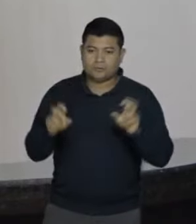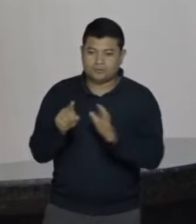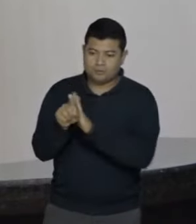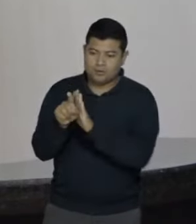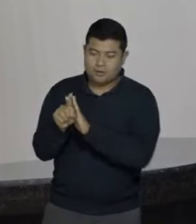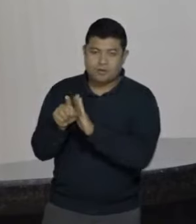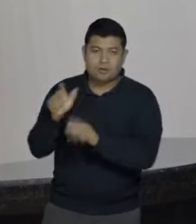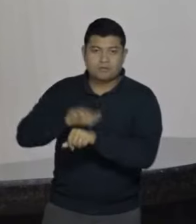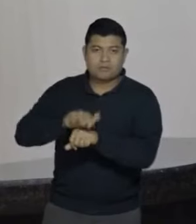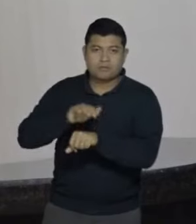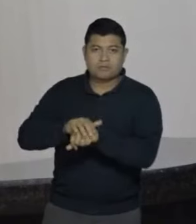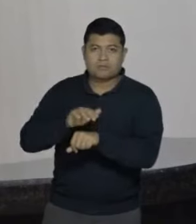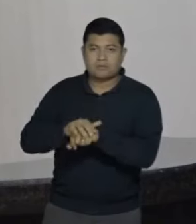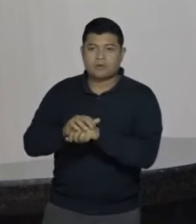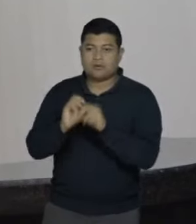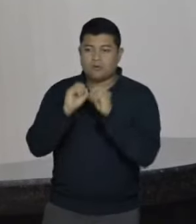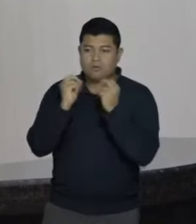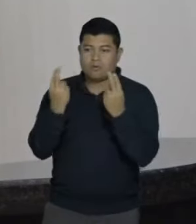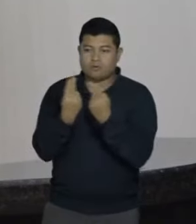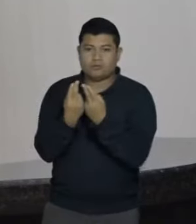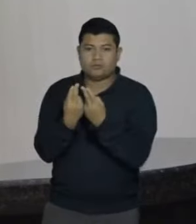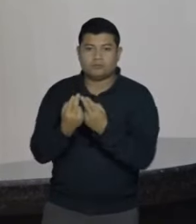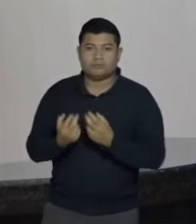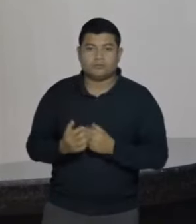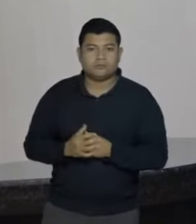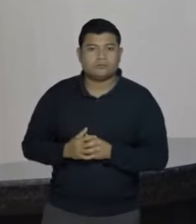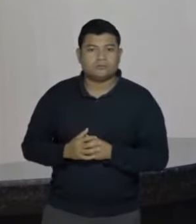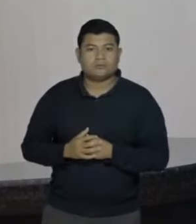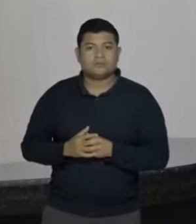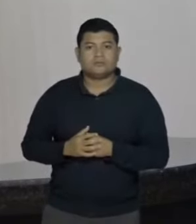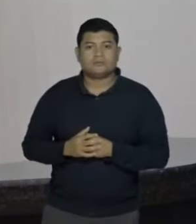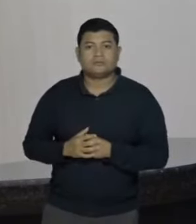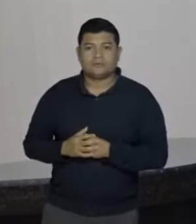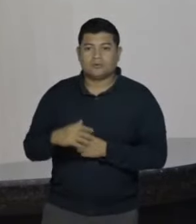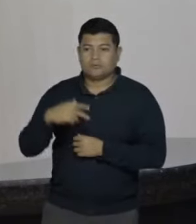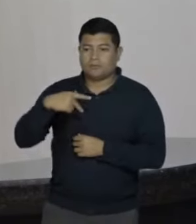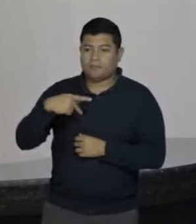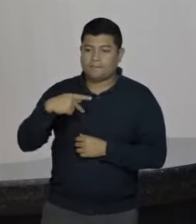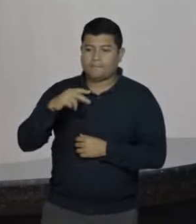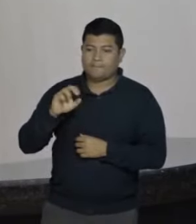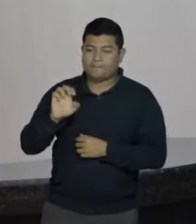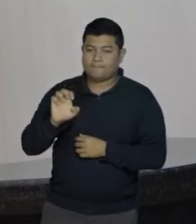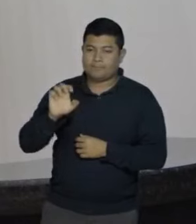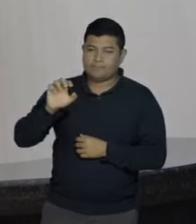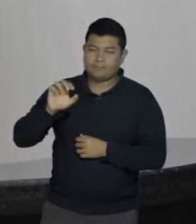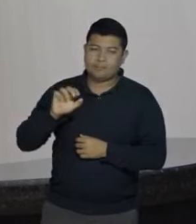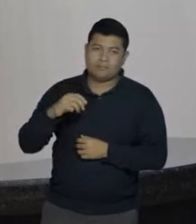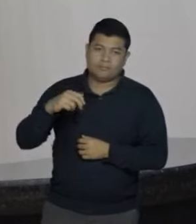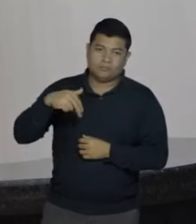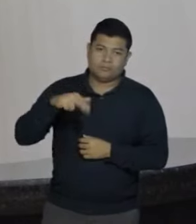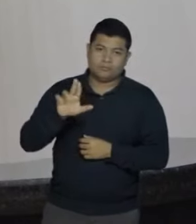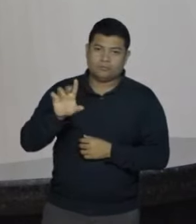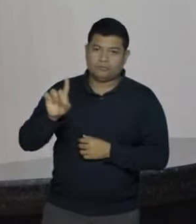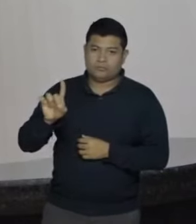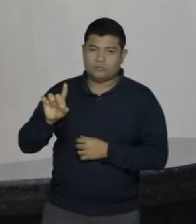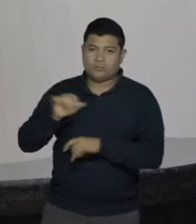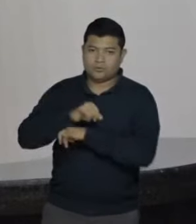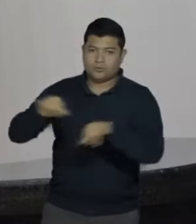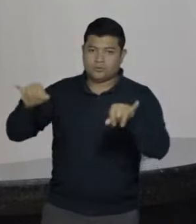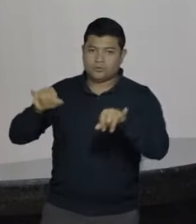pelas Nações Unidas para o desenvolvimento penúde divulgada neste último dia